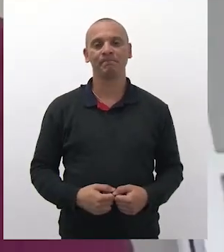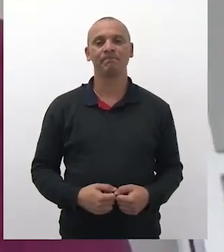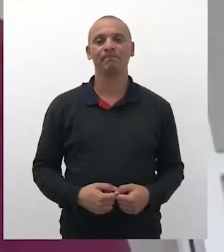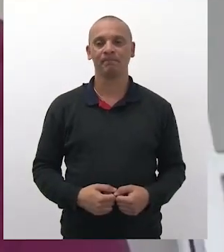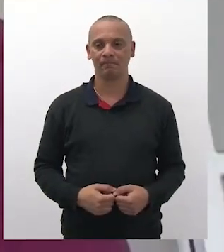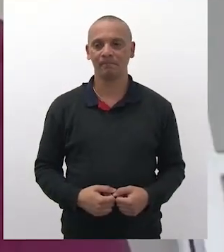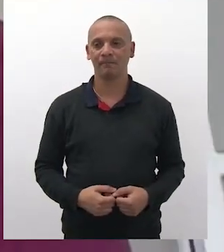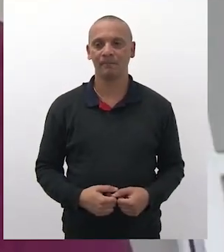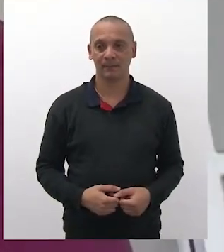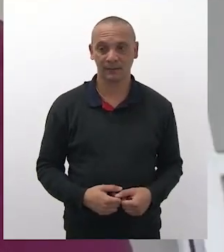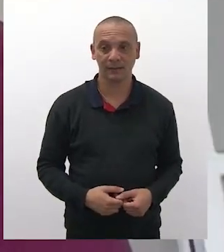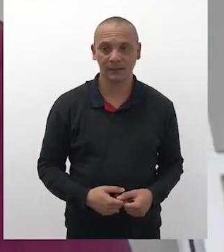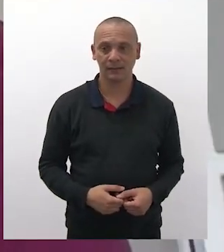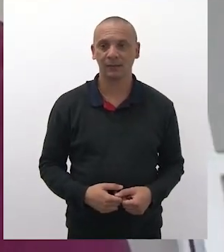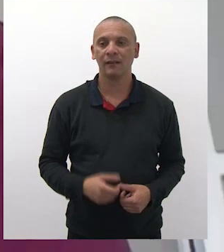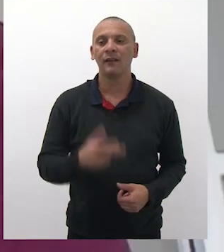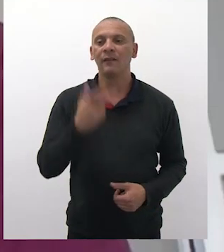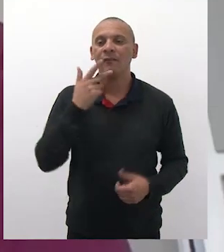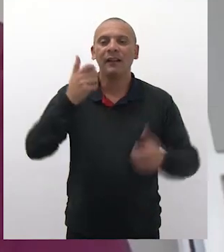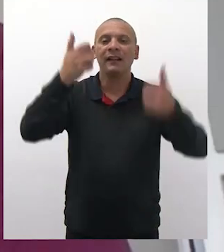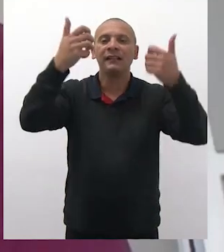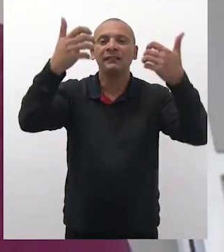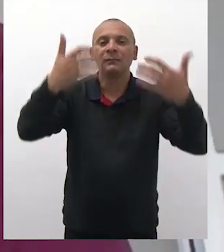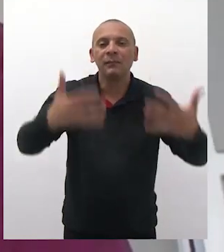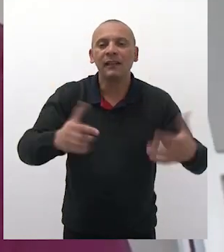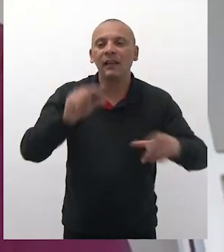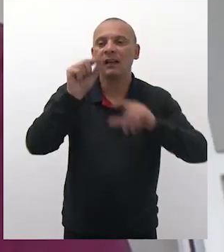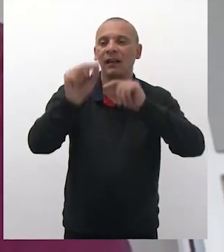Desculpe, professora Edivane, fala mais um pouquinho sobre